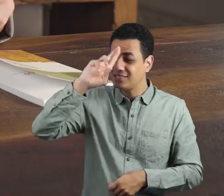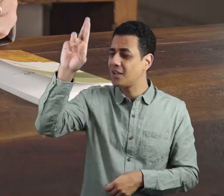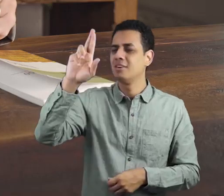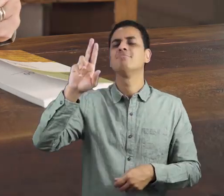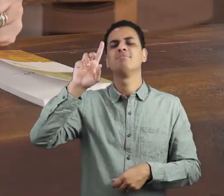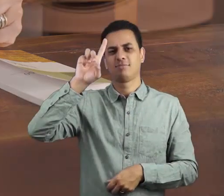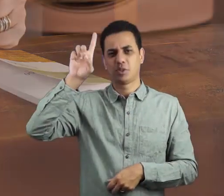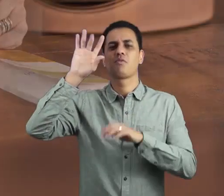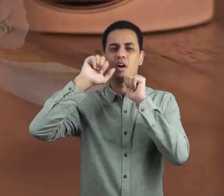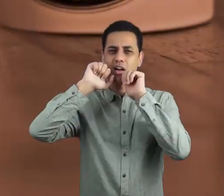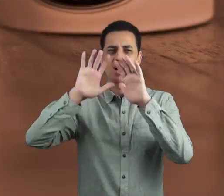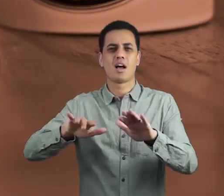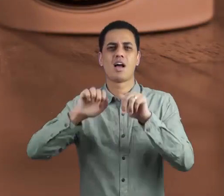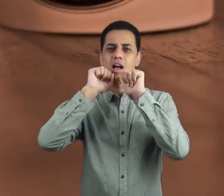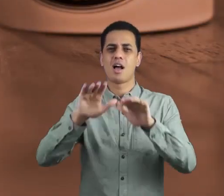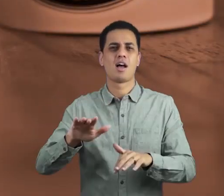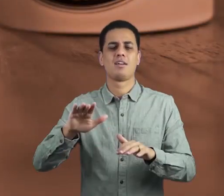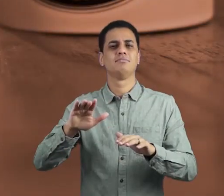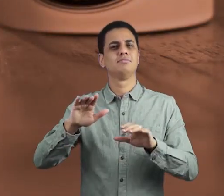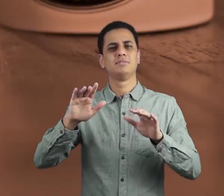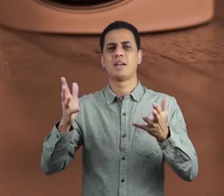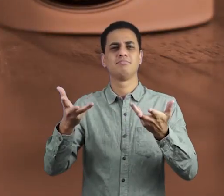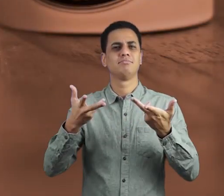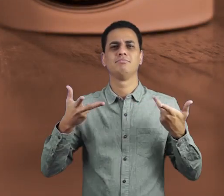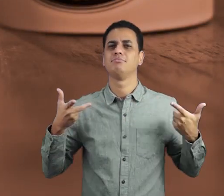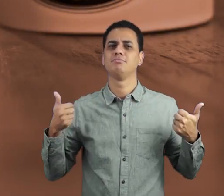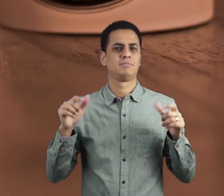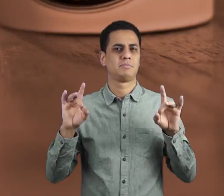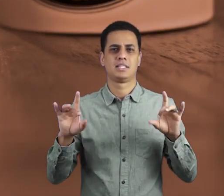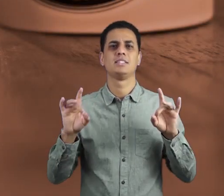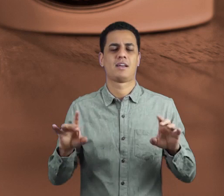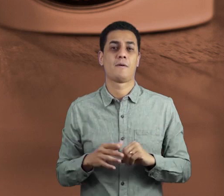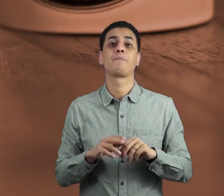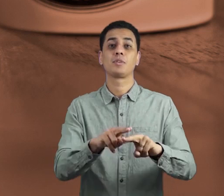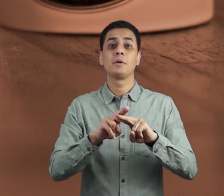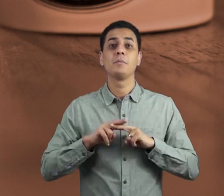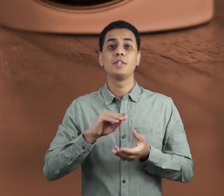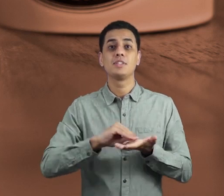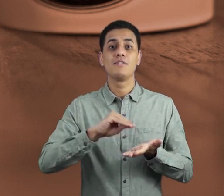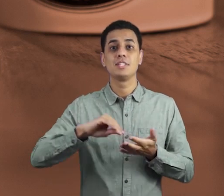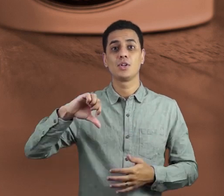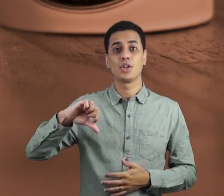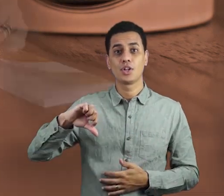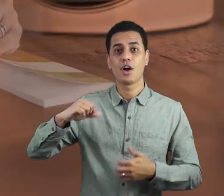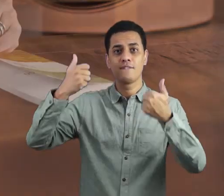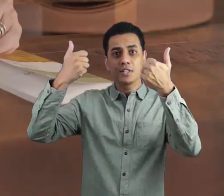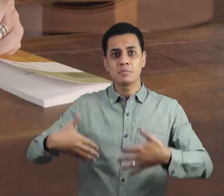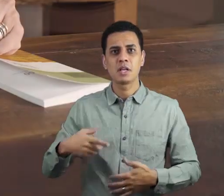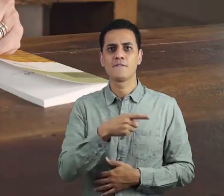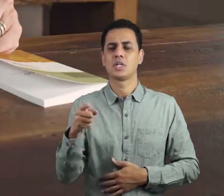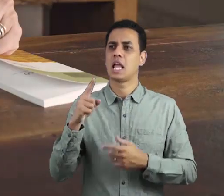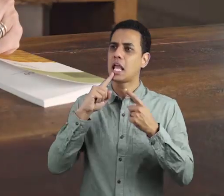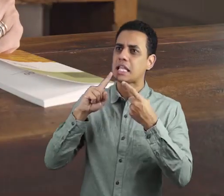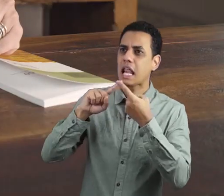justiça não está feita. Ele diz: para que vocês não sejam julgados, o juiz está já estar às portas, Deus